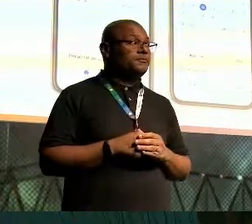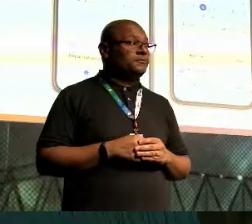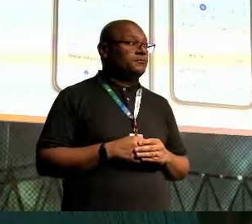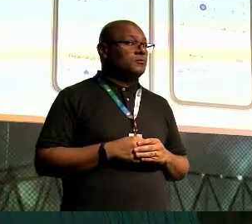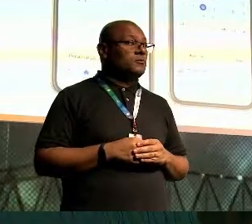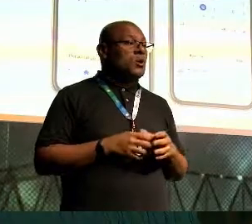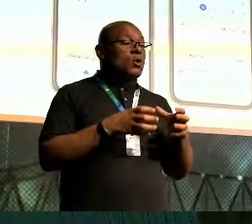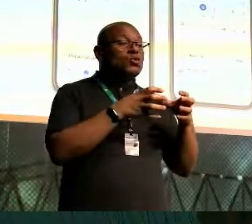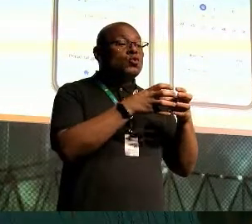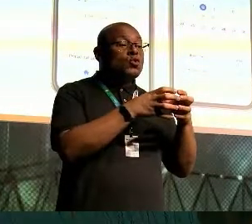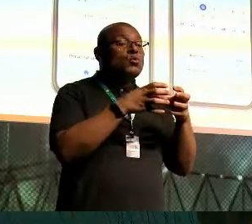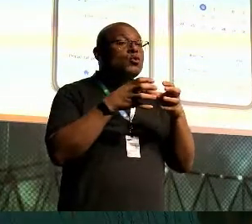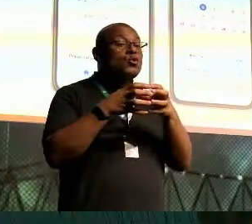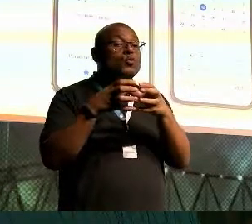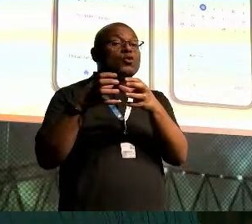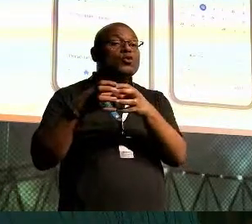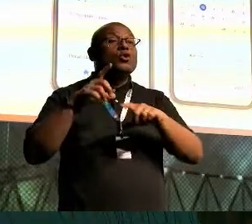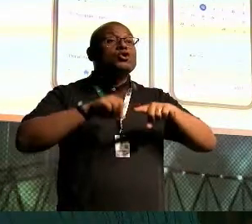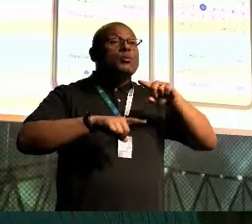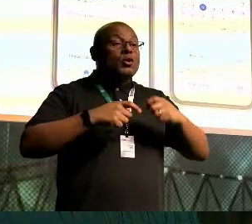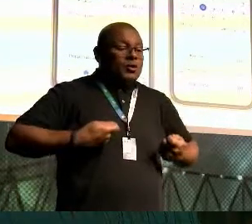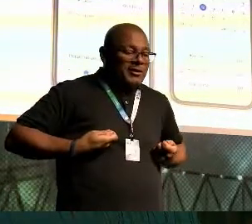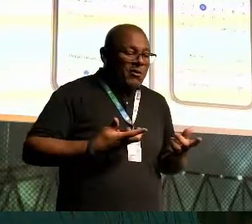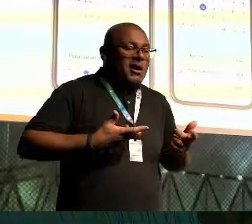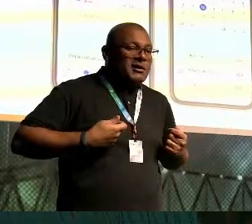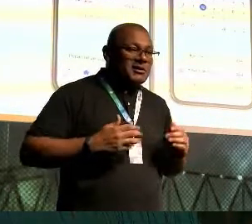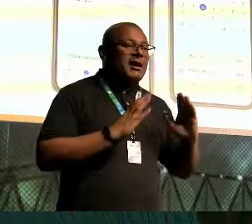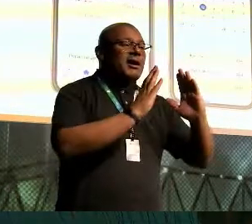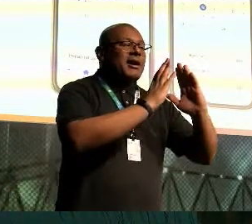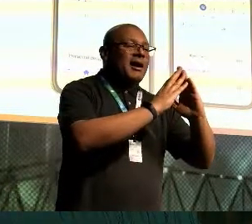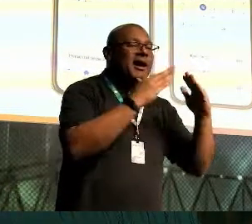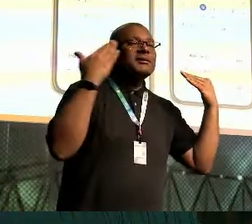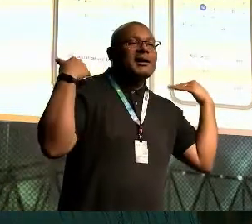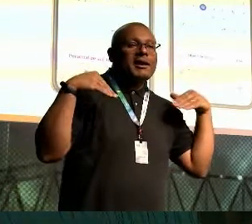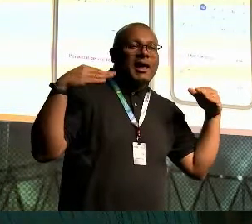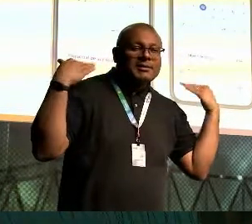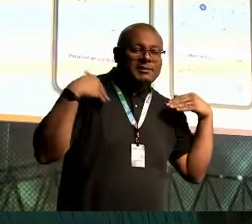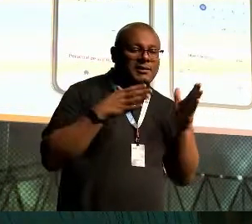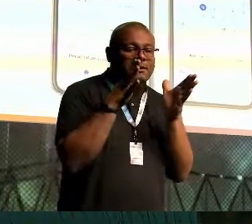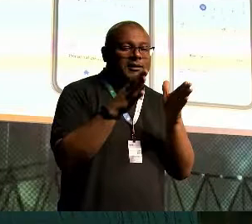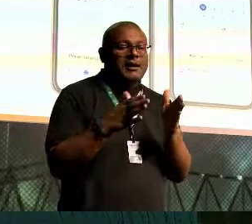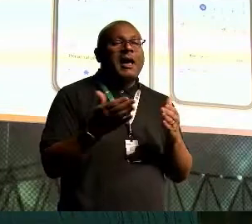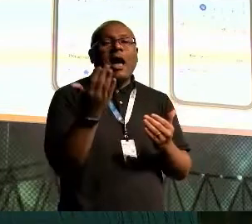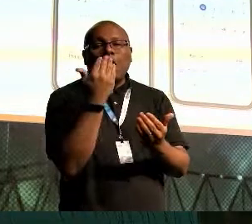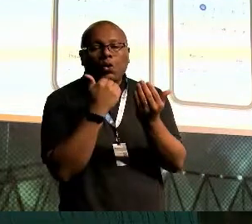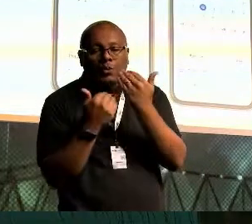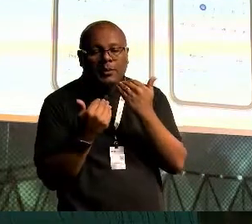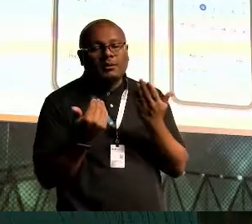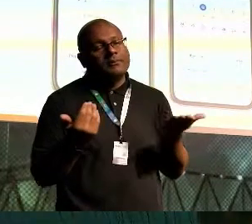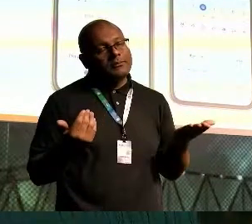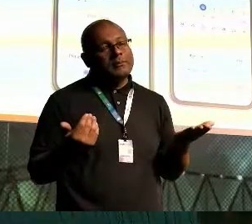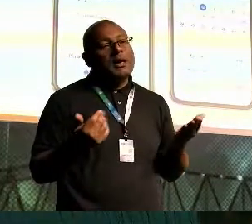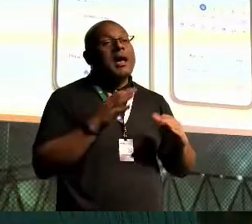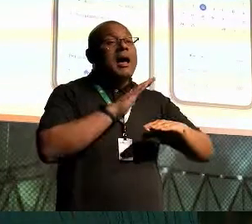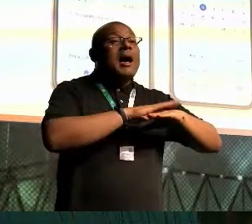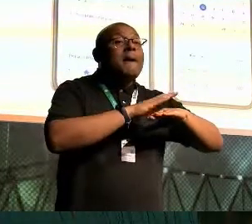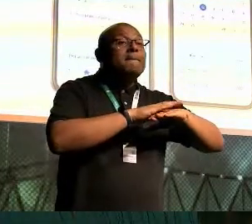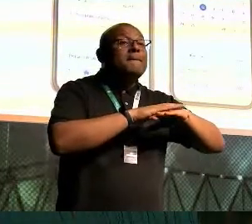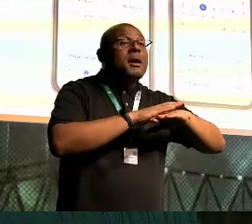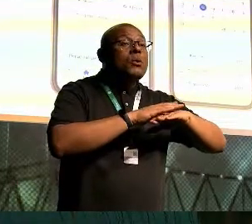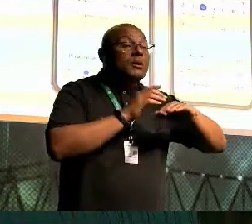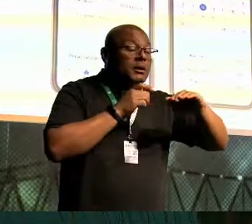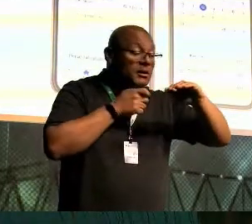das categorias muito forte. As categorias, de novo, então, casa, lazer, alimentação. E aí, claro, quem está fazendo isso, quem